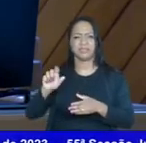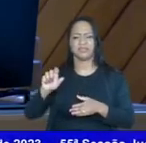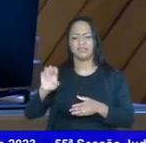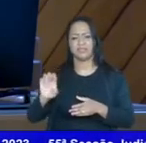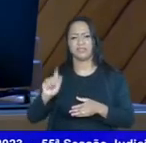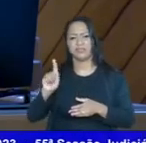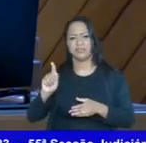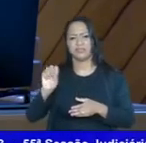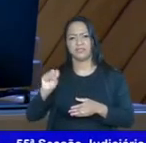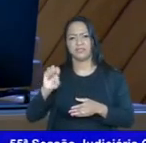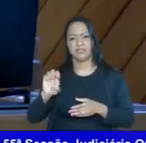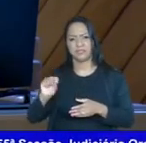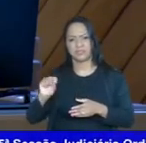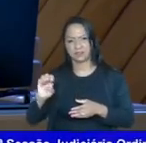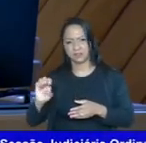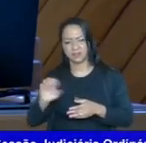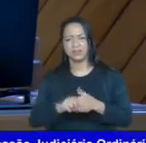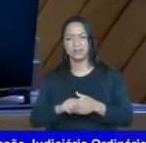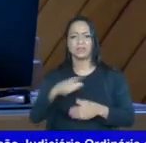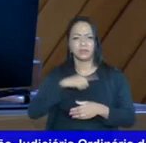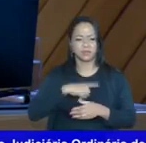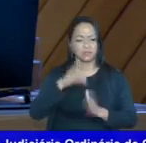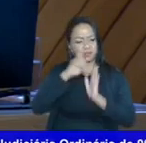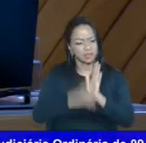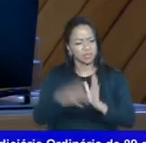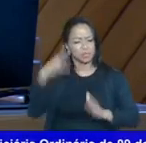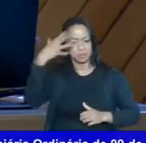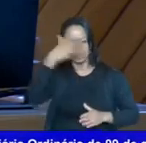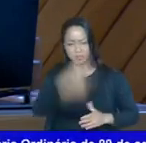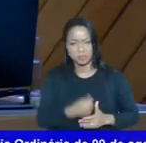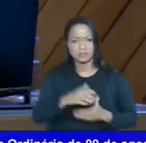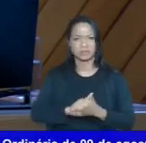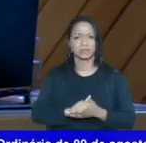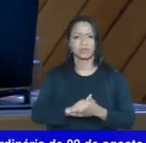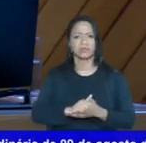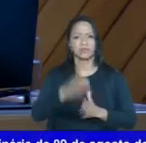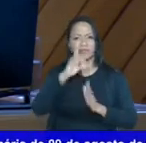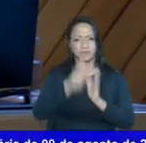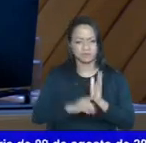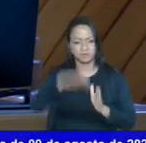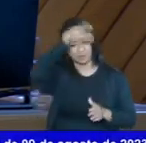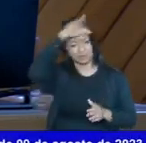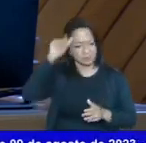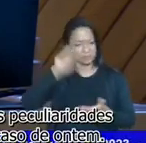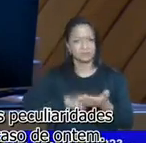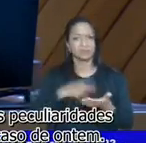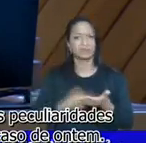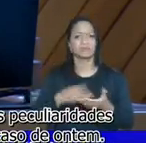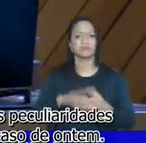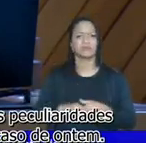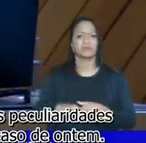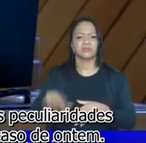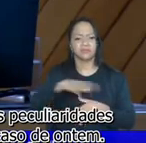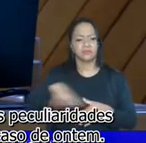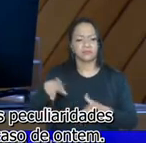interpretação. E a beleza que nós temos do direito é isso. E o direito amazônico é isso, é interpretação dentro da